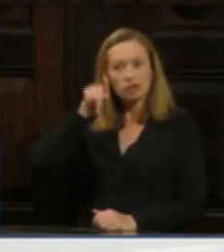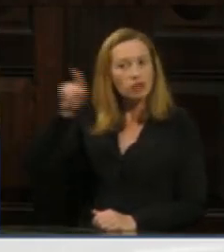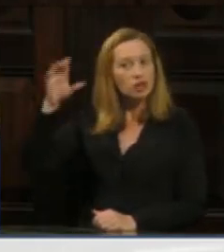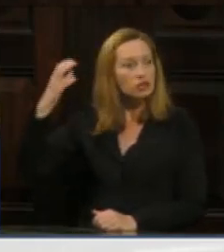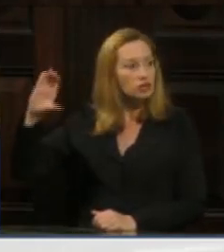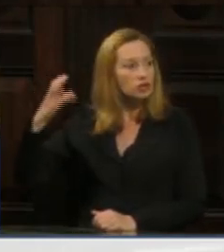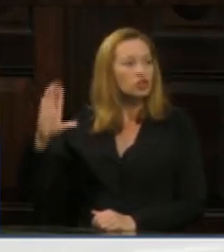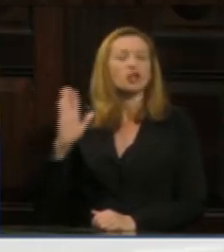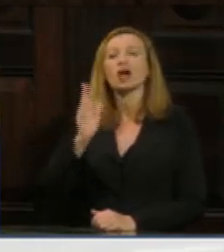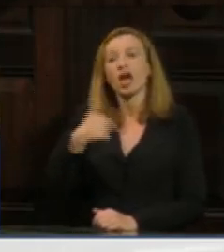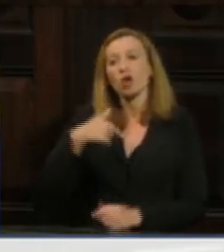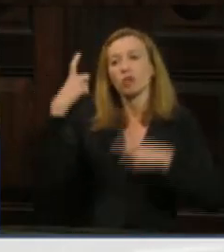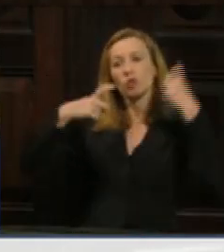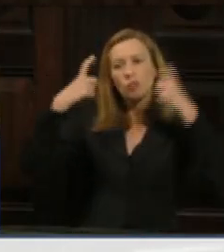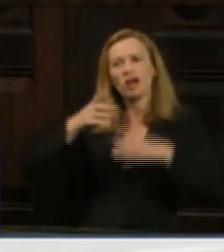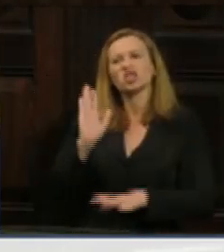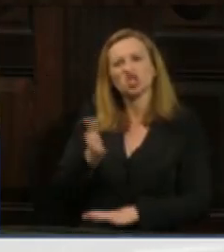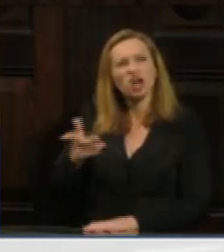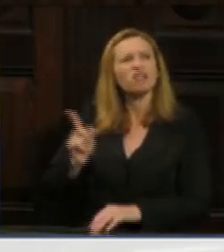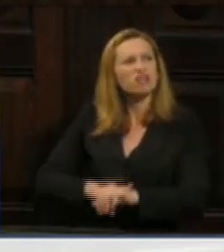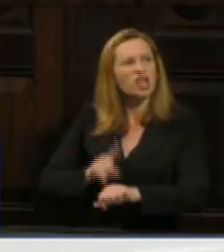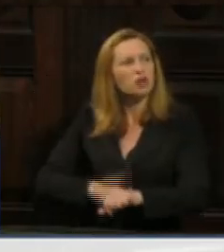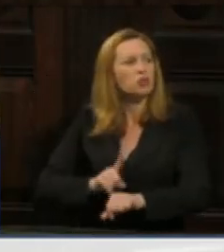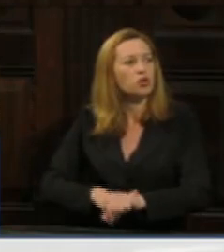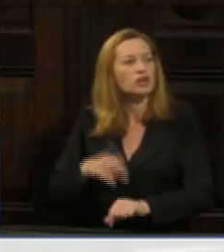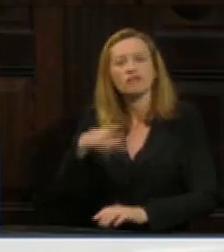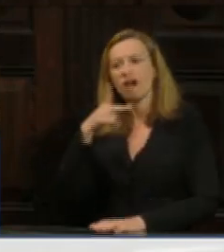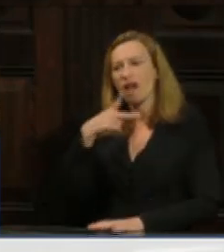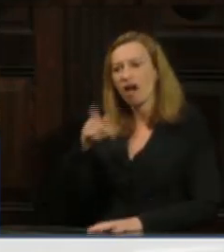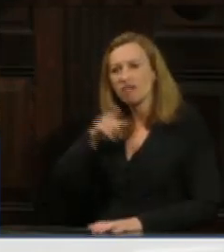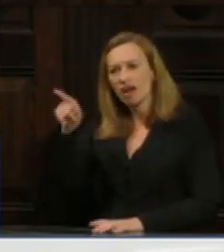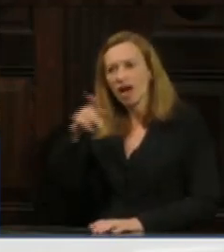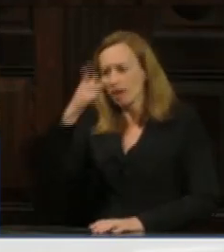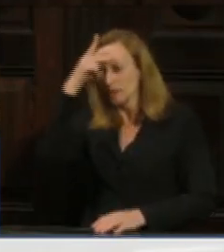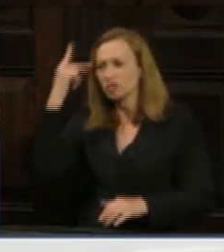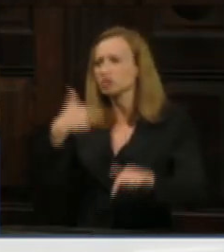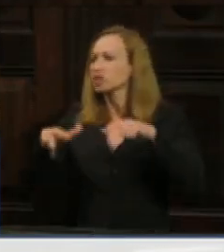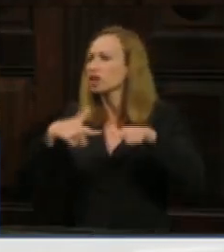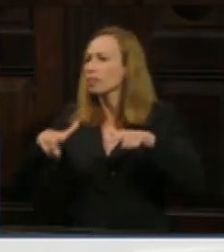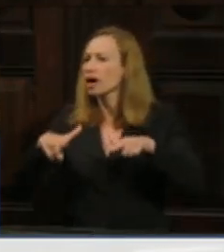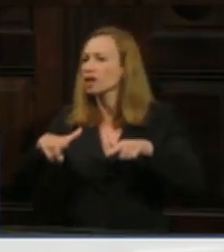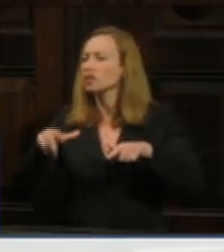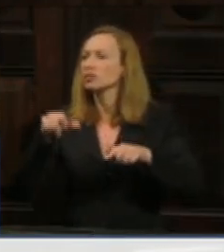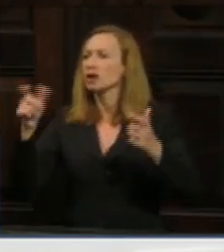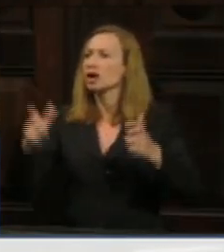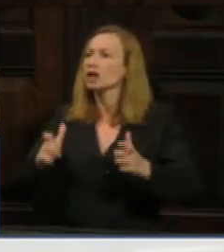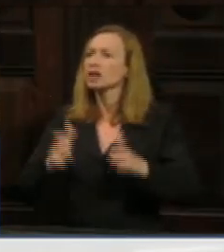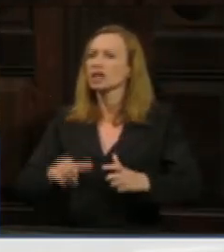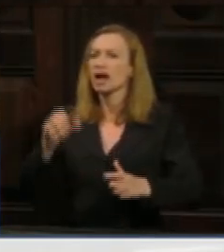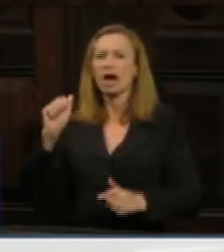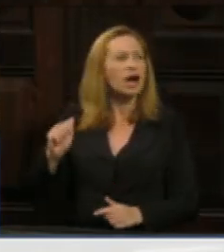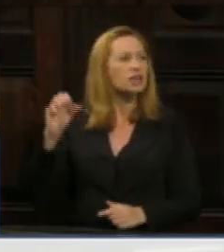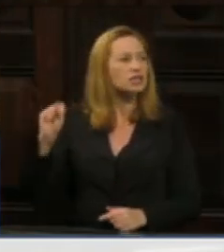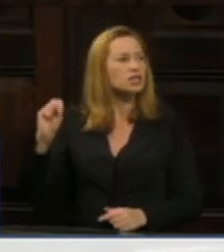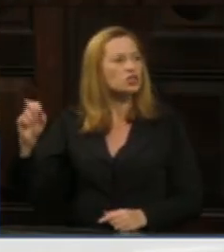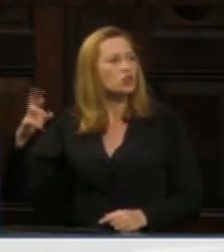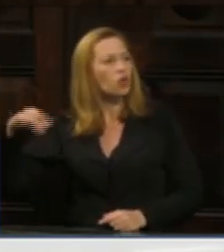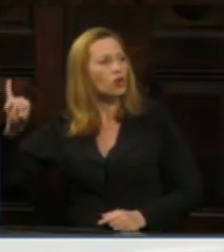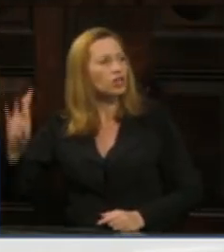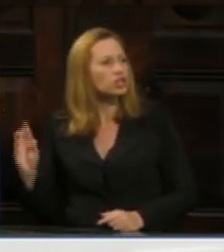dinheiro em espécie e tudo mais. Portanto, nenhum problema quanto à existência do COAF e quanto ao trabalho que ele